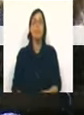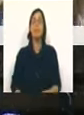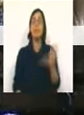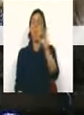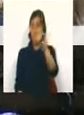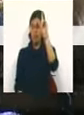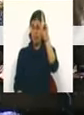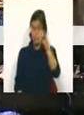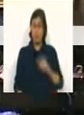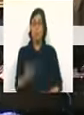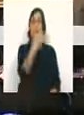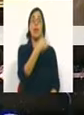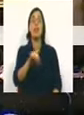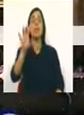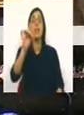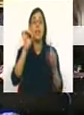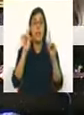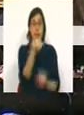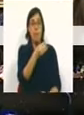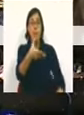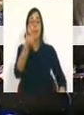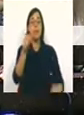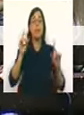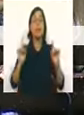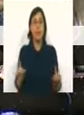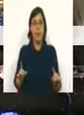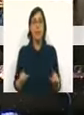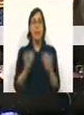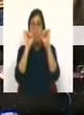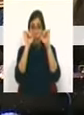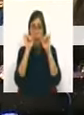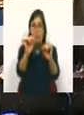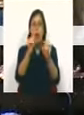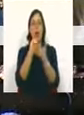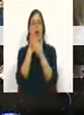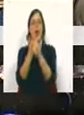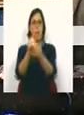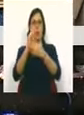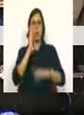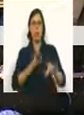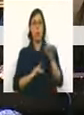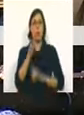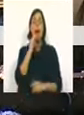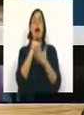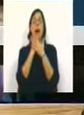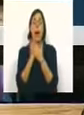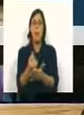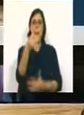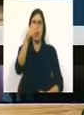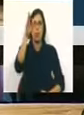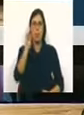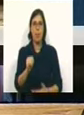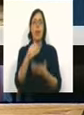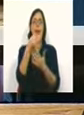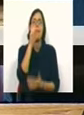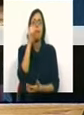Mas, em 2016 e 2017, com o vosso apoio, senhora deputada, com o apoio do PS,